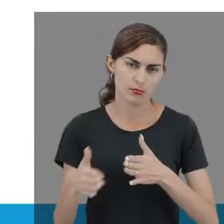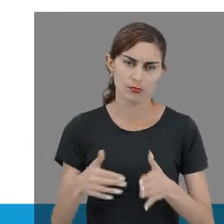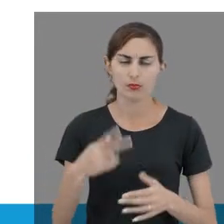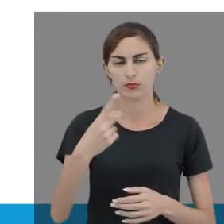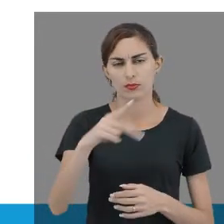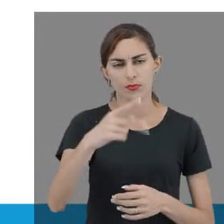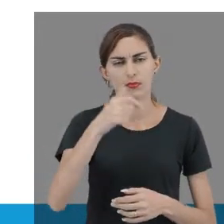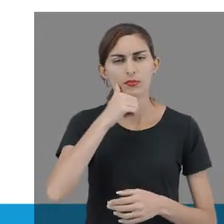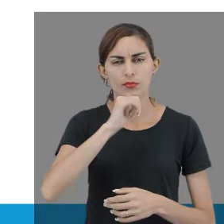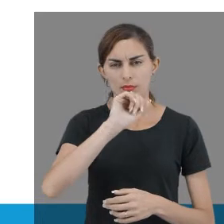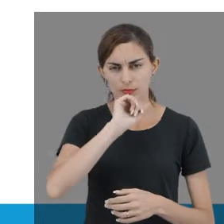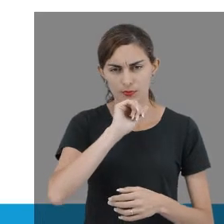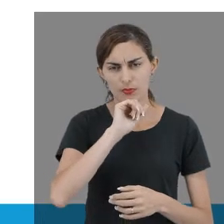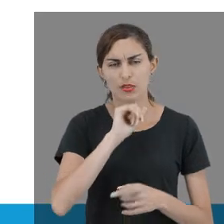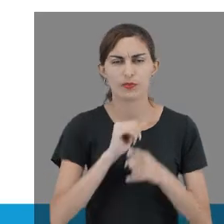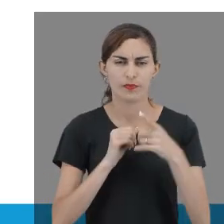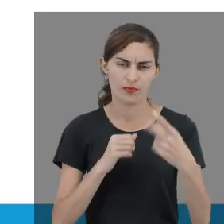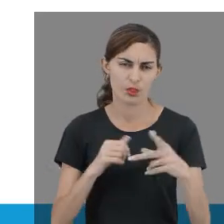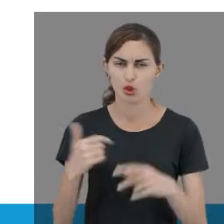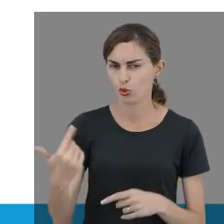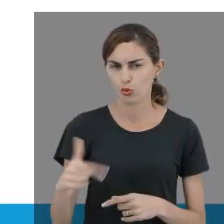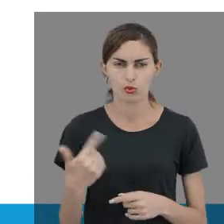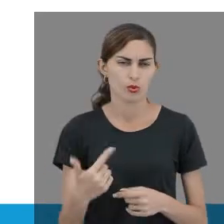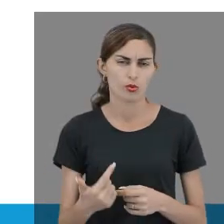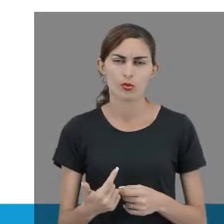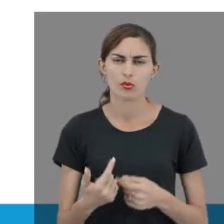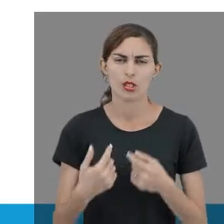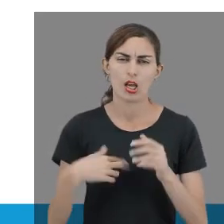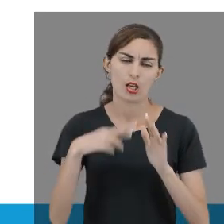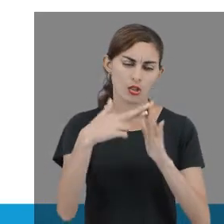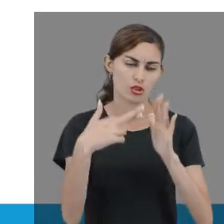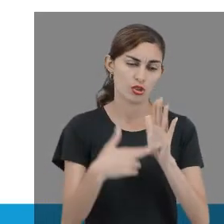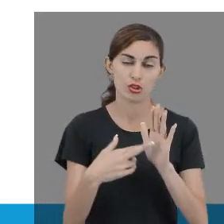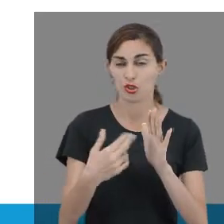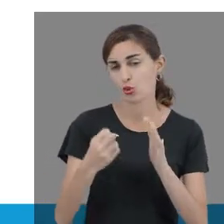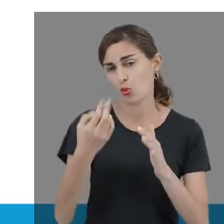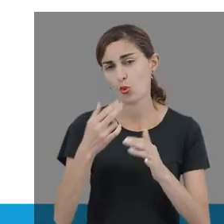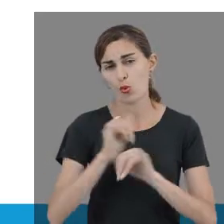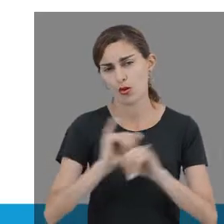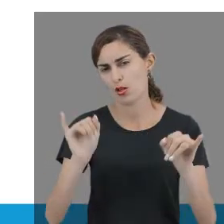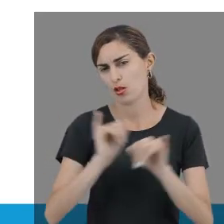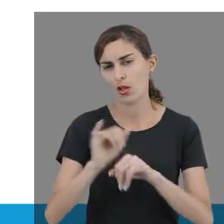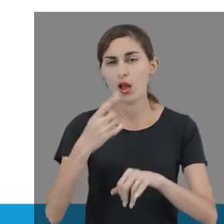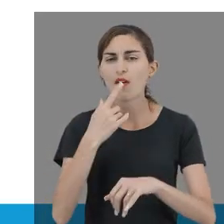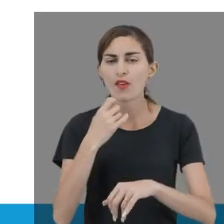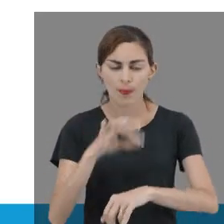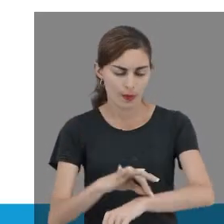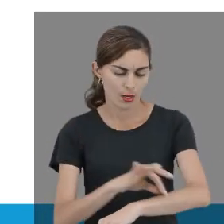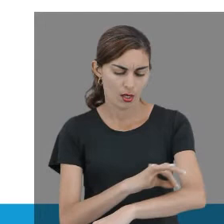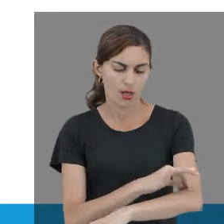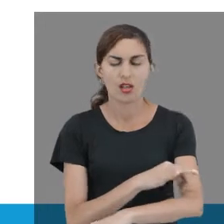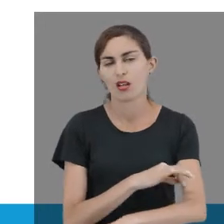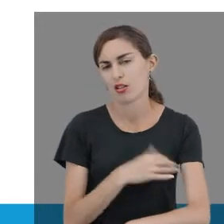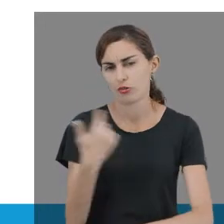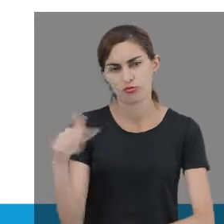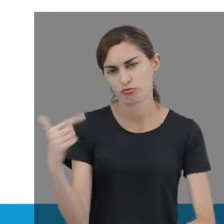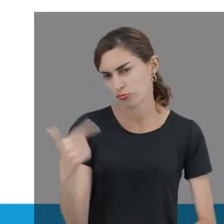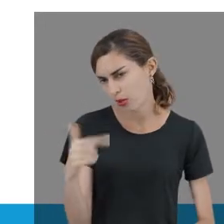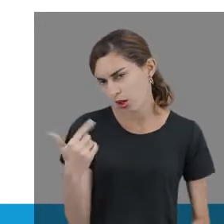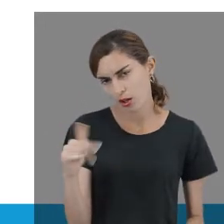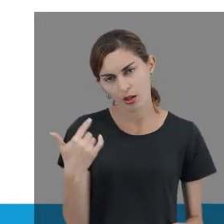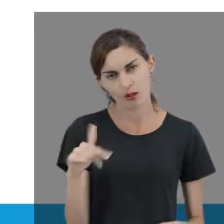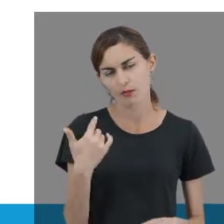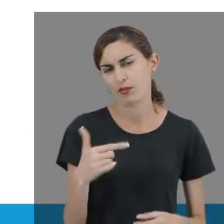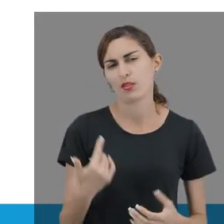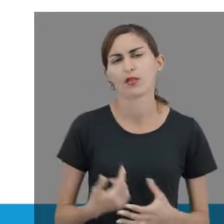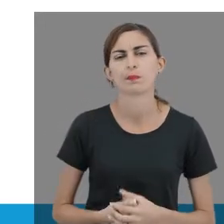também. Essa mãe, para se descartar, ela normalmente não deve ter tido registro ou relato das manchas